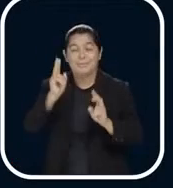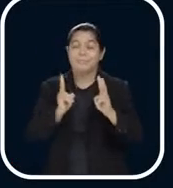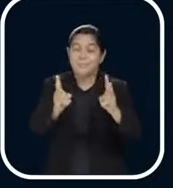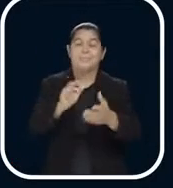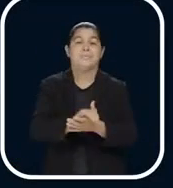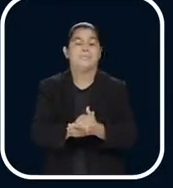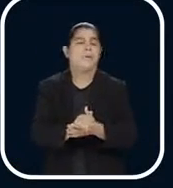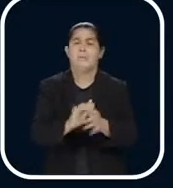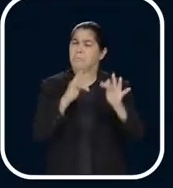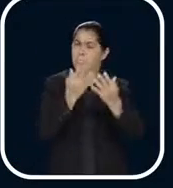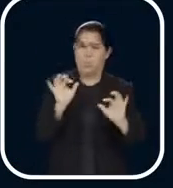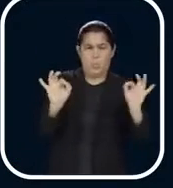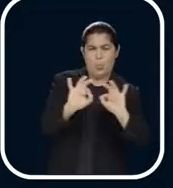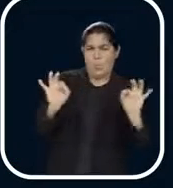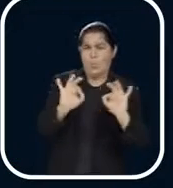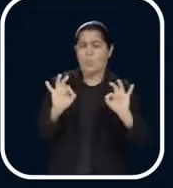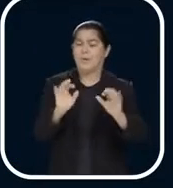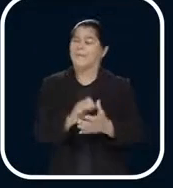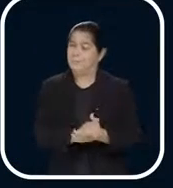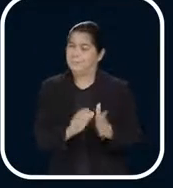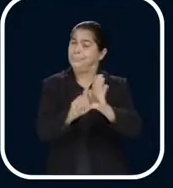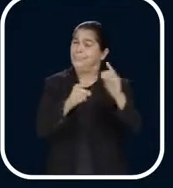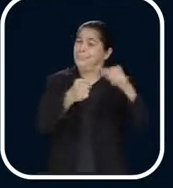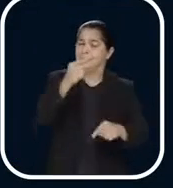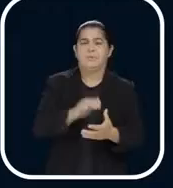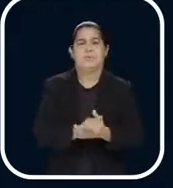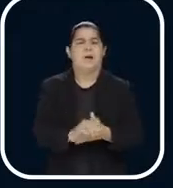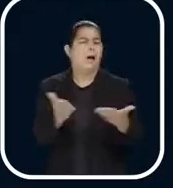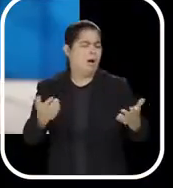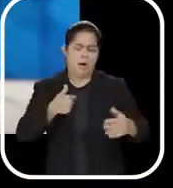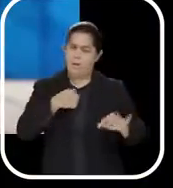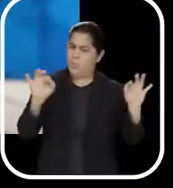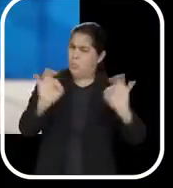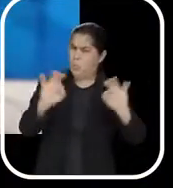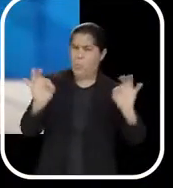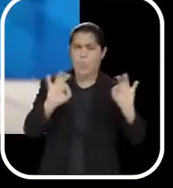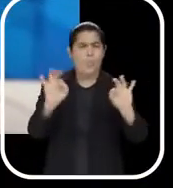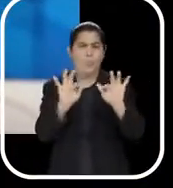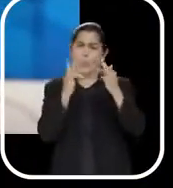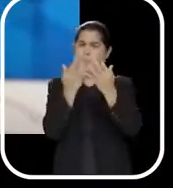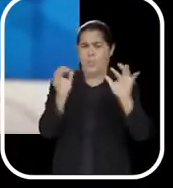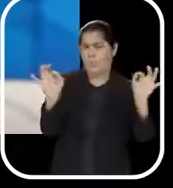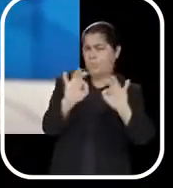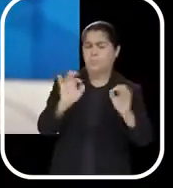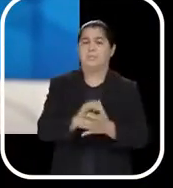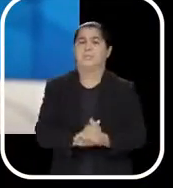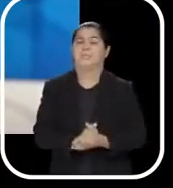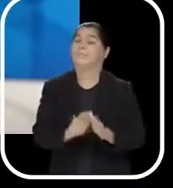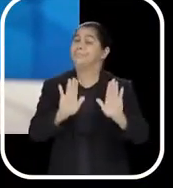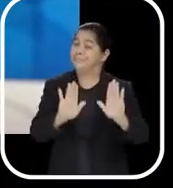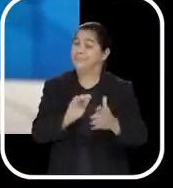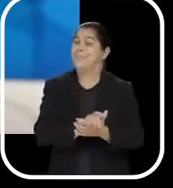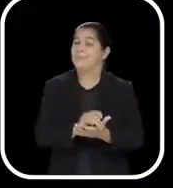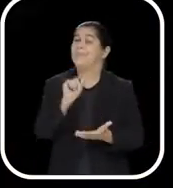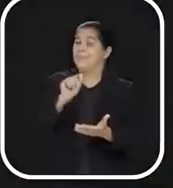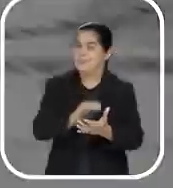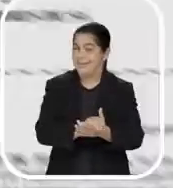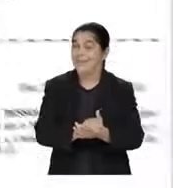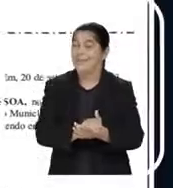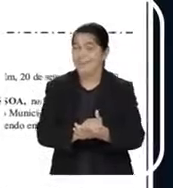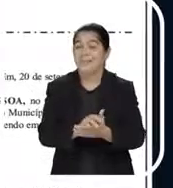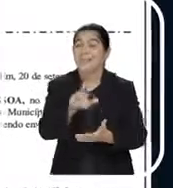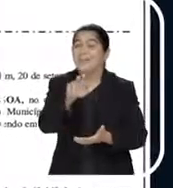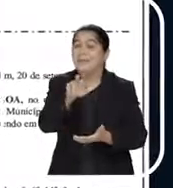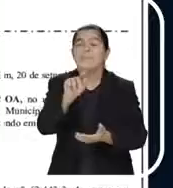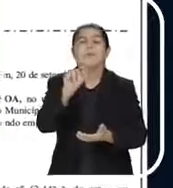Cartacho continua negando que emprega parentes ilegalmente na prefeitura. Não existe nepotismo envolvendo pessoas da minha família.